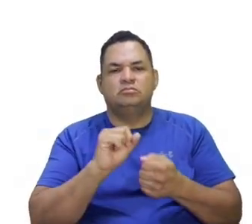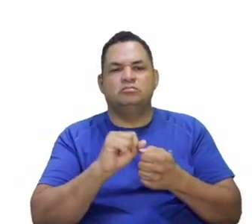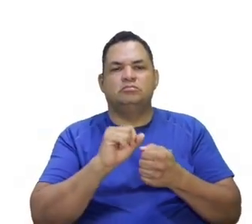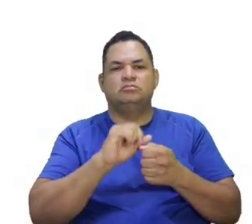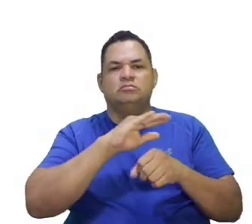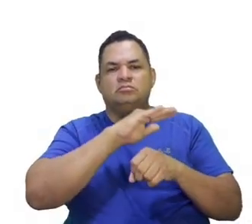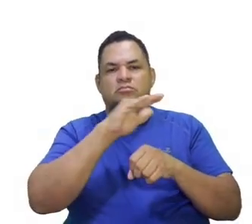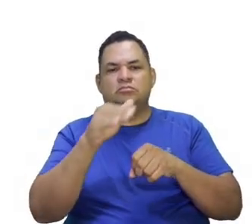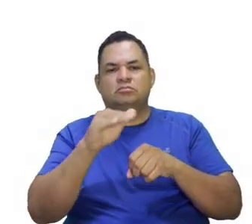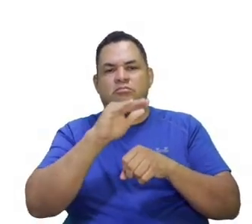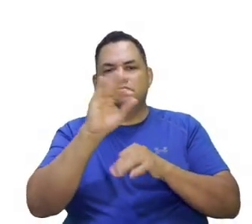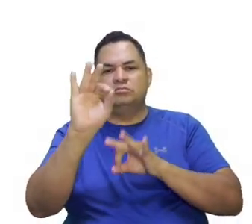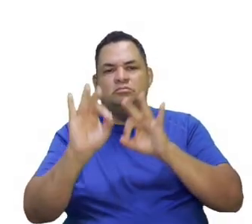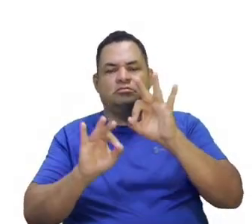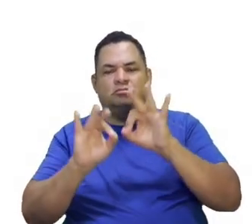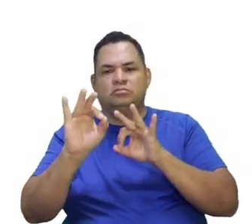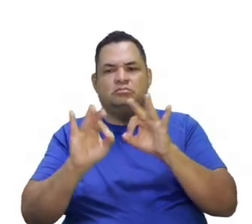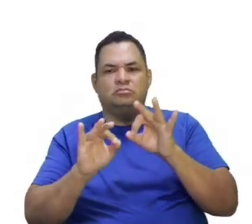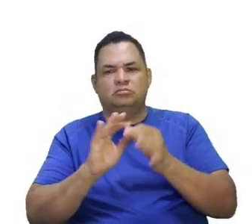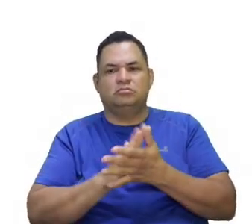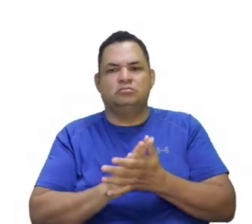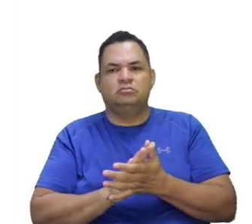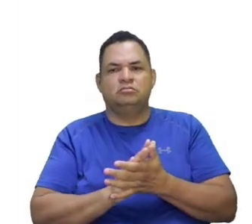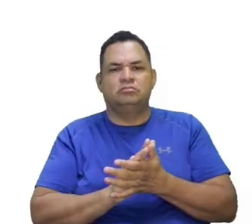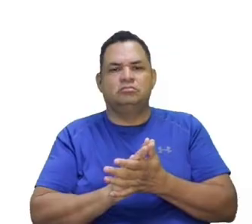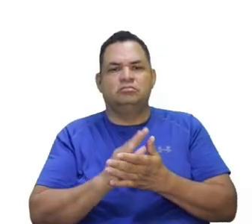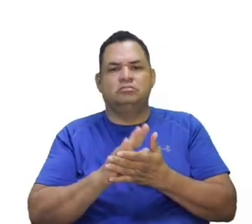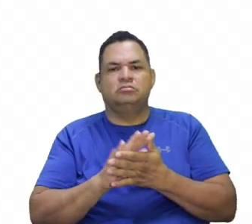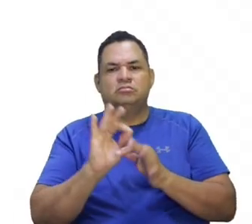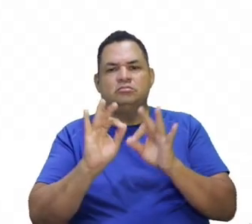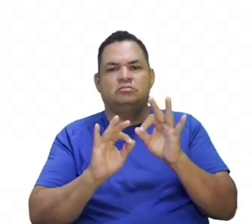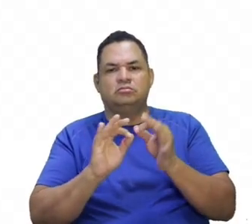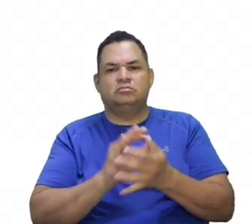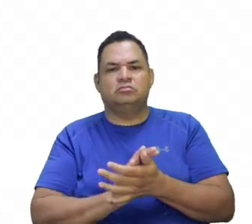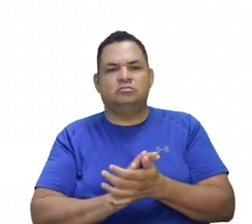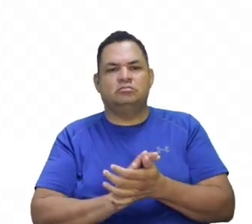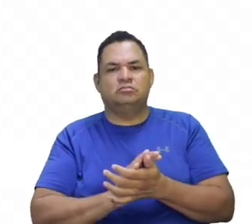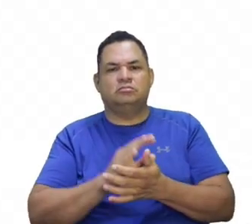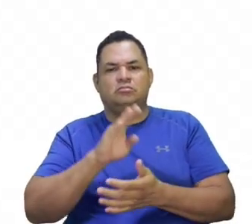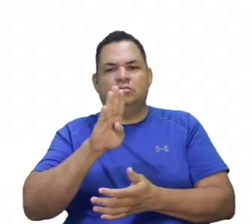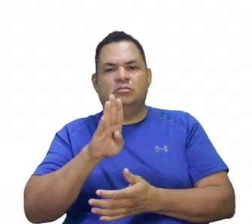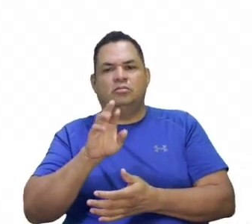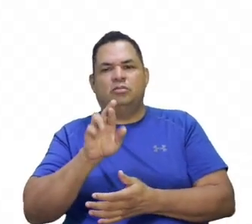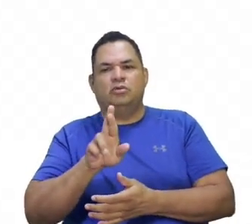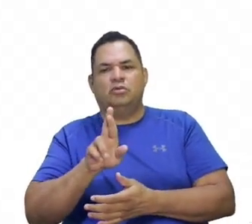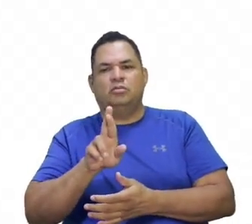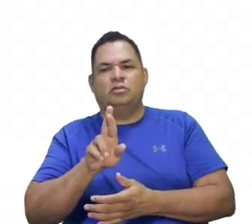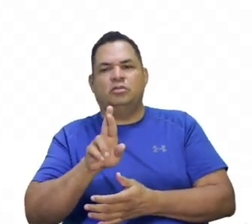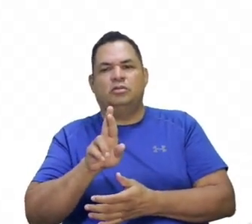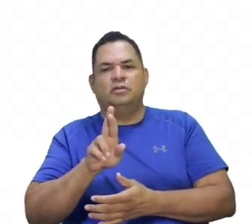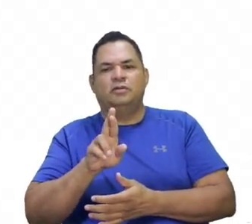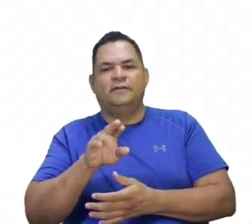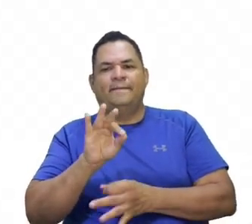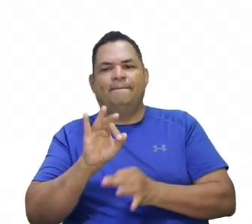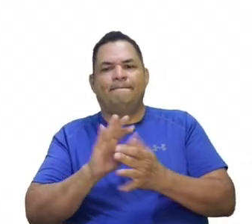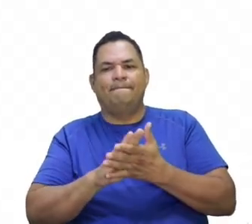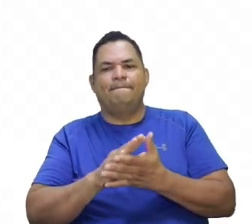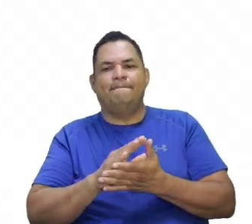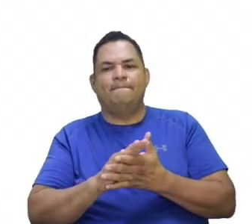distribuição eletrônica do ânion. O que eu tenho que fazer? A distribuição eletrônica do bromo neutro, que é o bromo